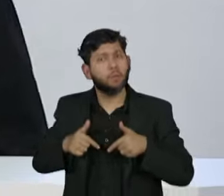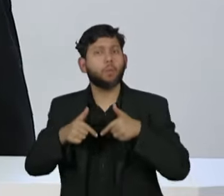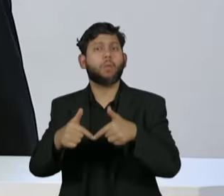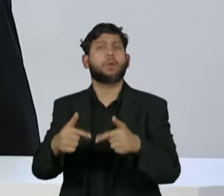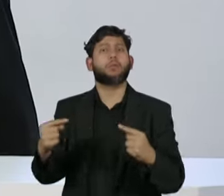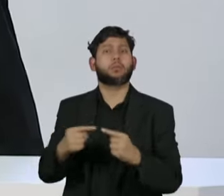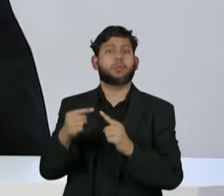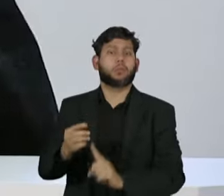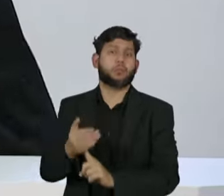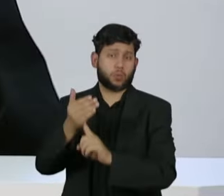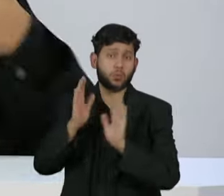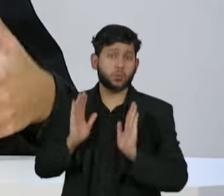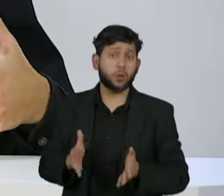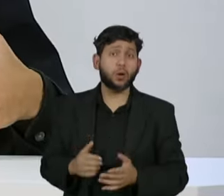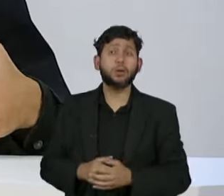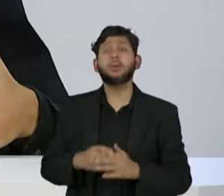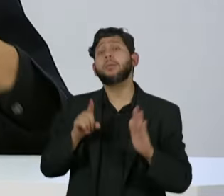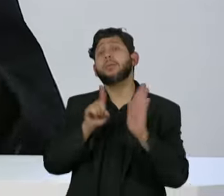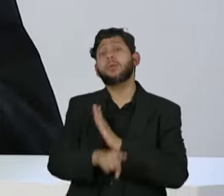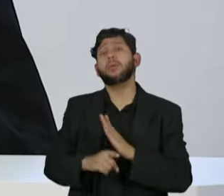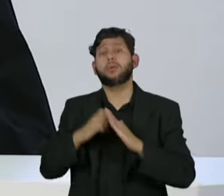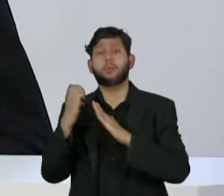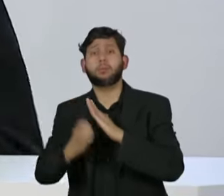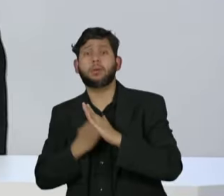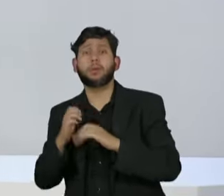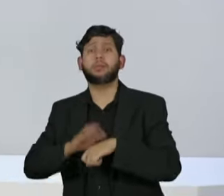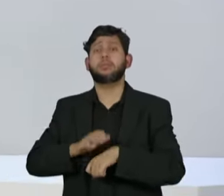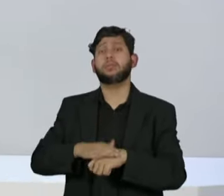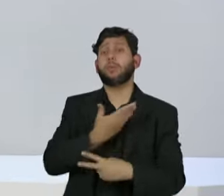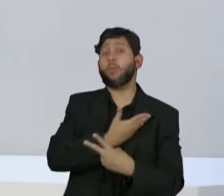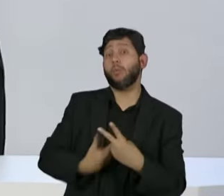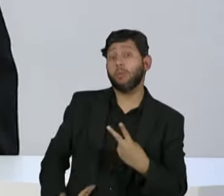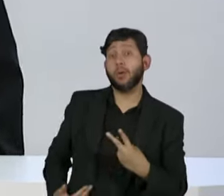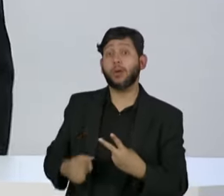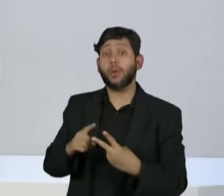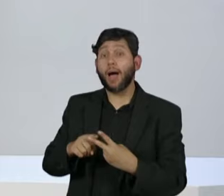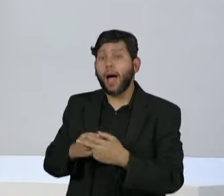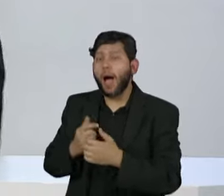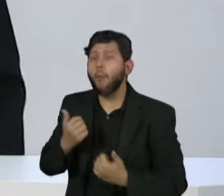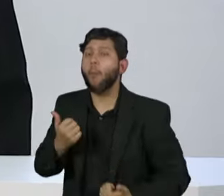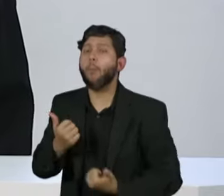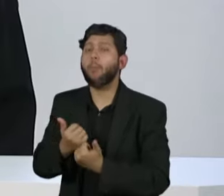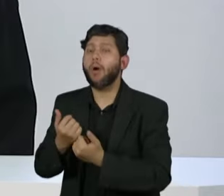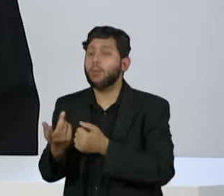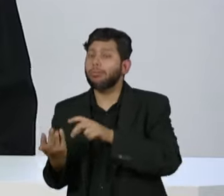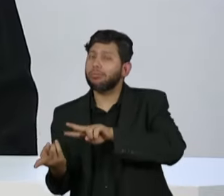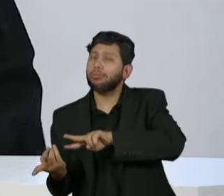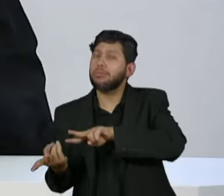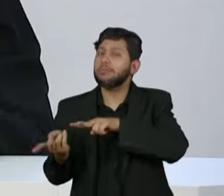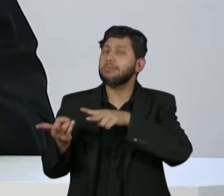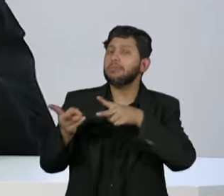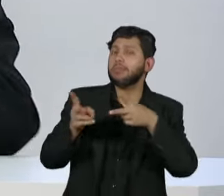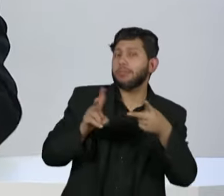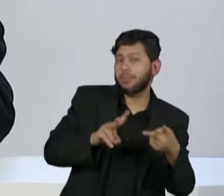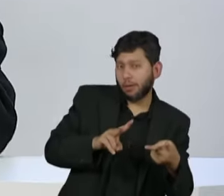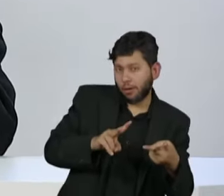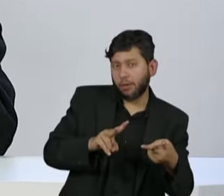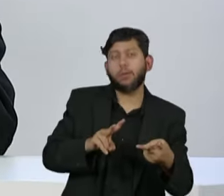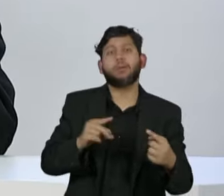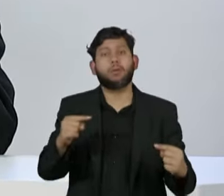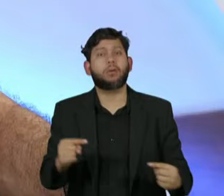aplicação como que empresas e governos podem fazer para apoiar essa transição para que ela aconteça de forma mais suave né O que que tá